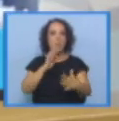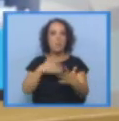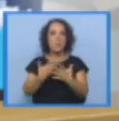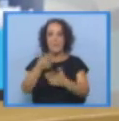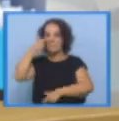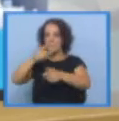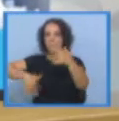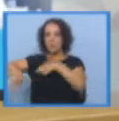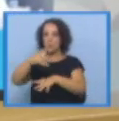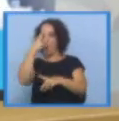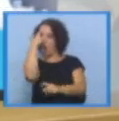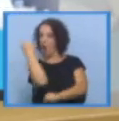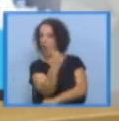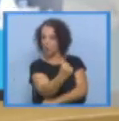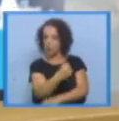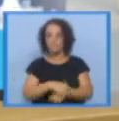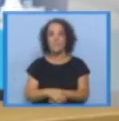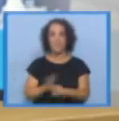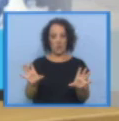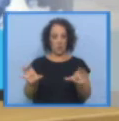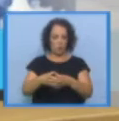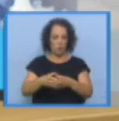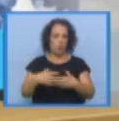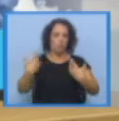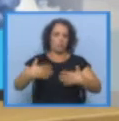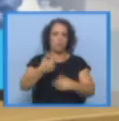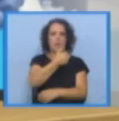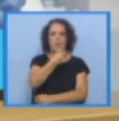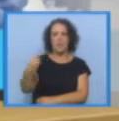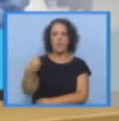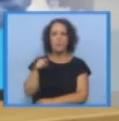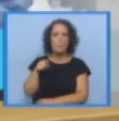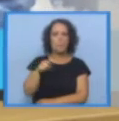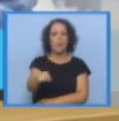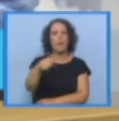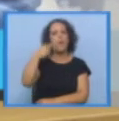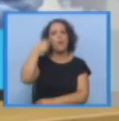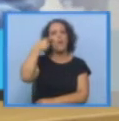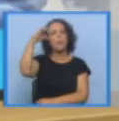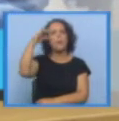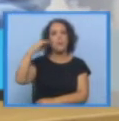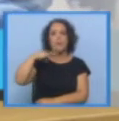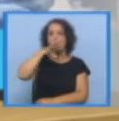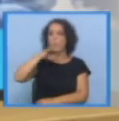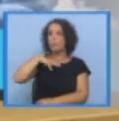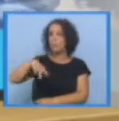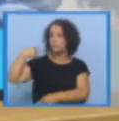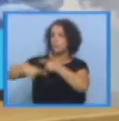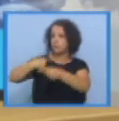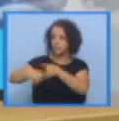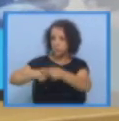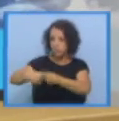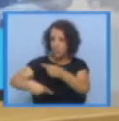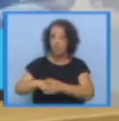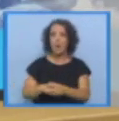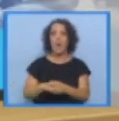da população, ou seja, aquilo que é uma comunidade de 500 mil imigrantes de origem portuguesa, espalhados por